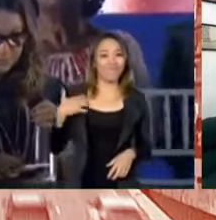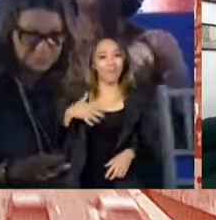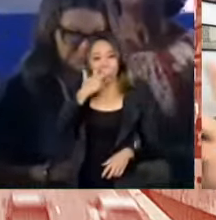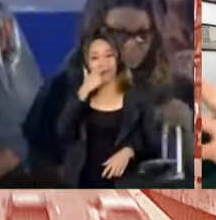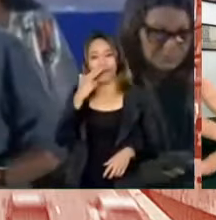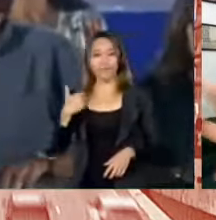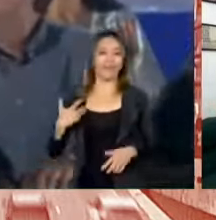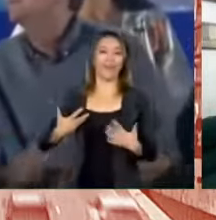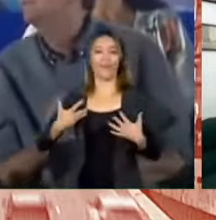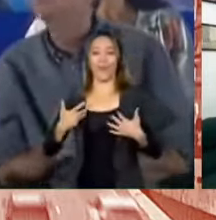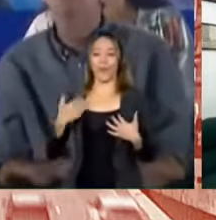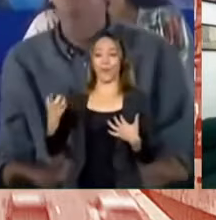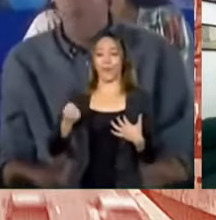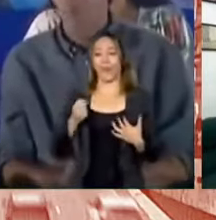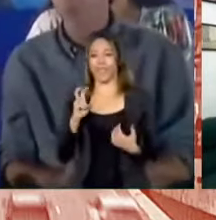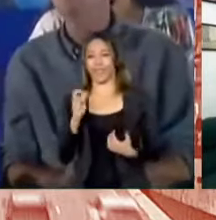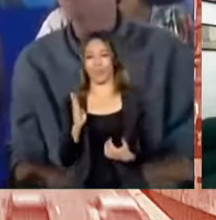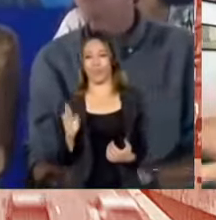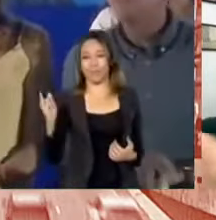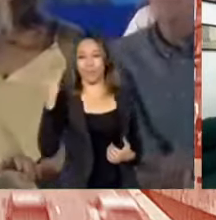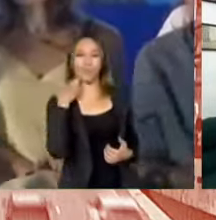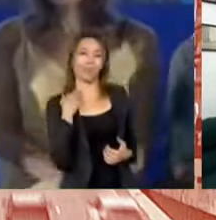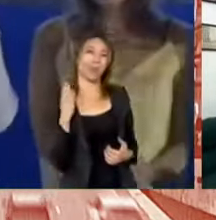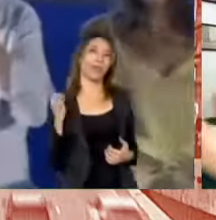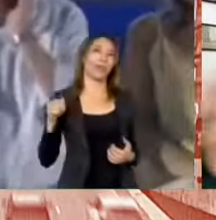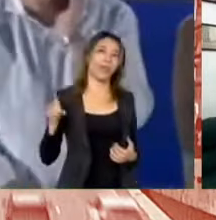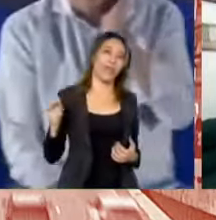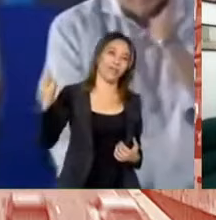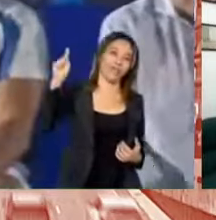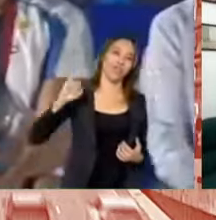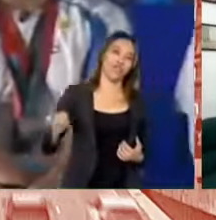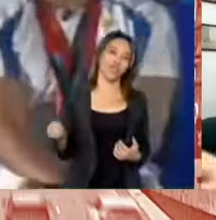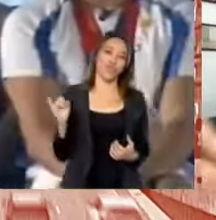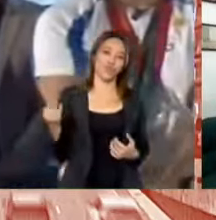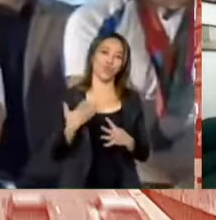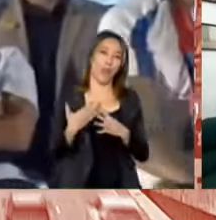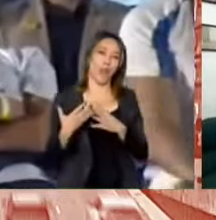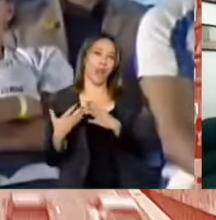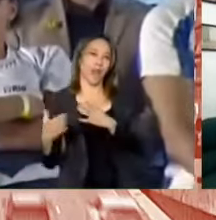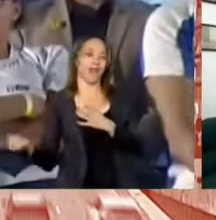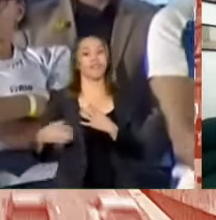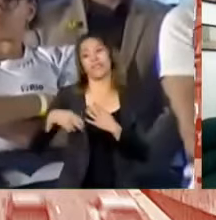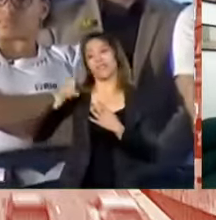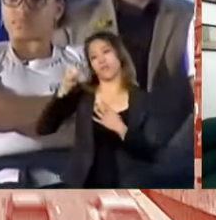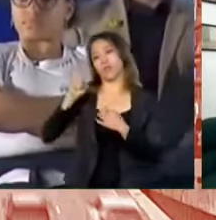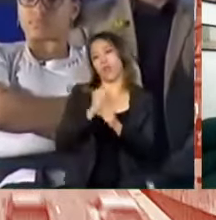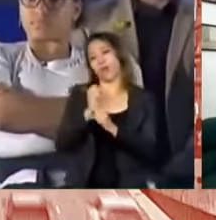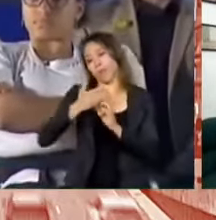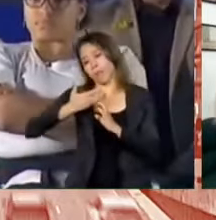raízes, né? Que chiaram, né? Reclamaram do Tarcísio, onde já se viu dar risada junto com o Lula, né? Mas é o Lula